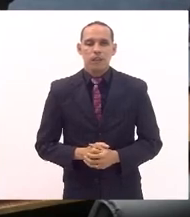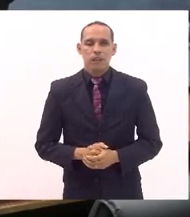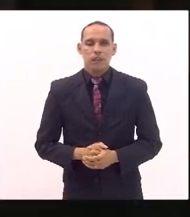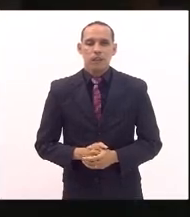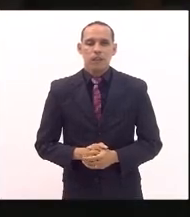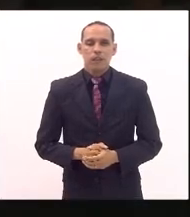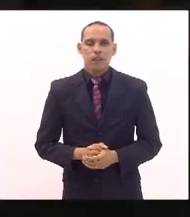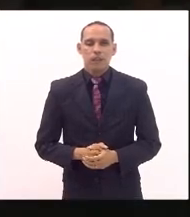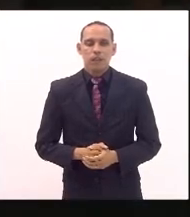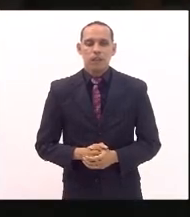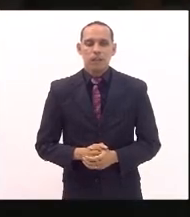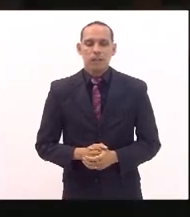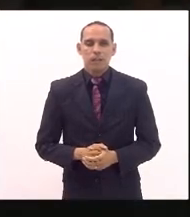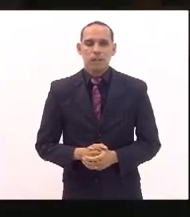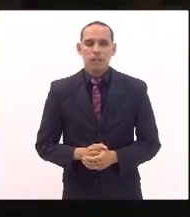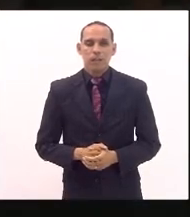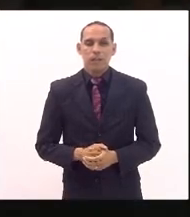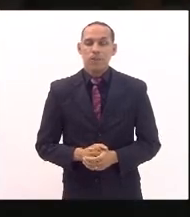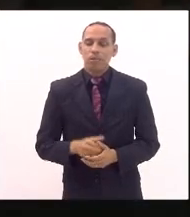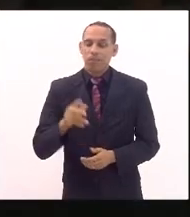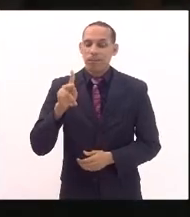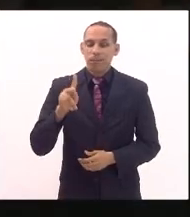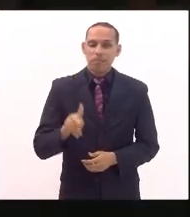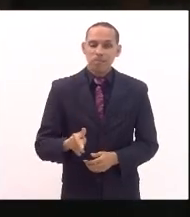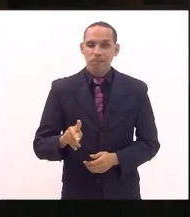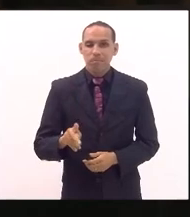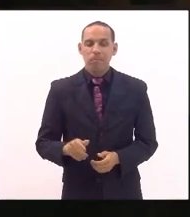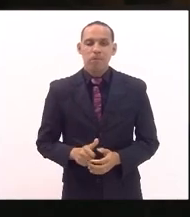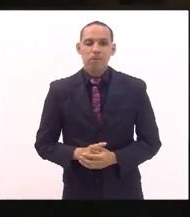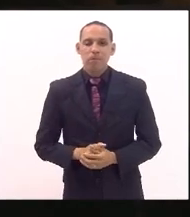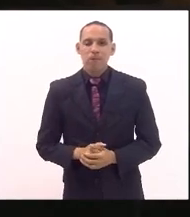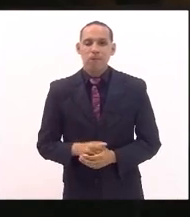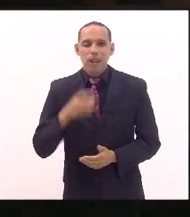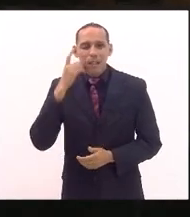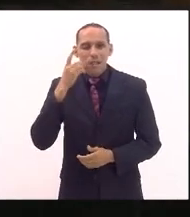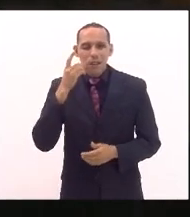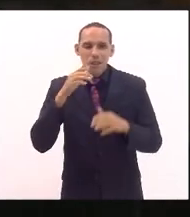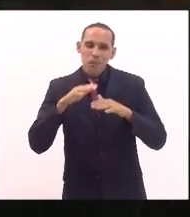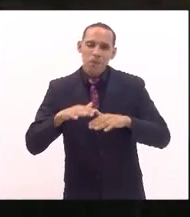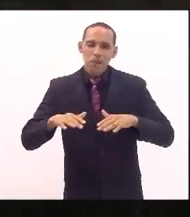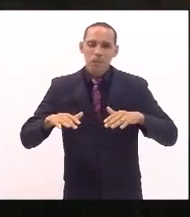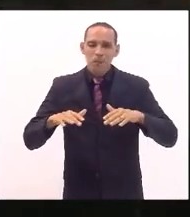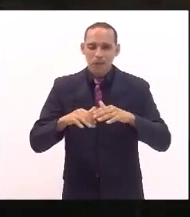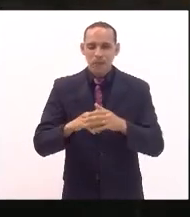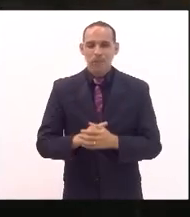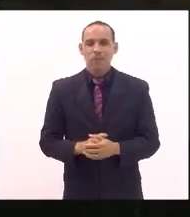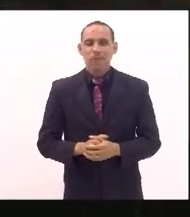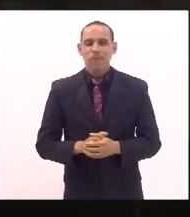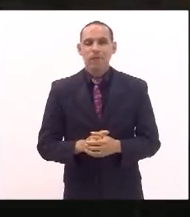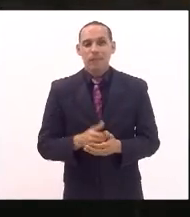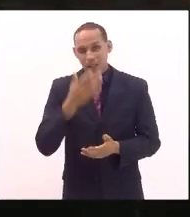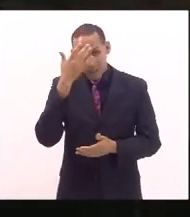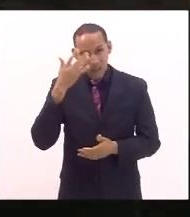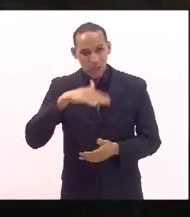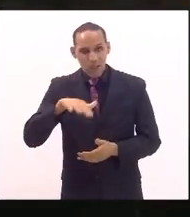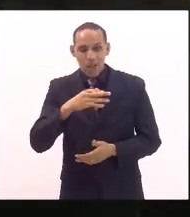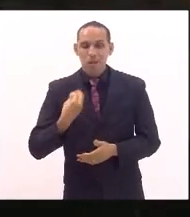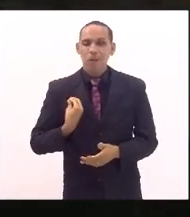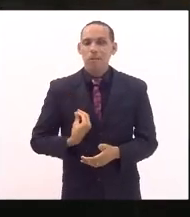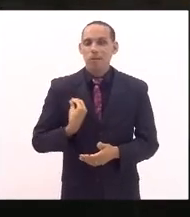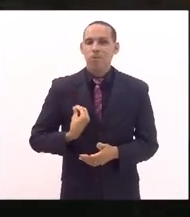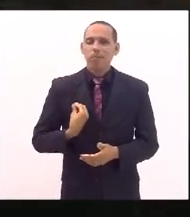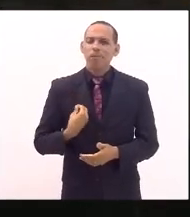um excelentíssimo senhor presidente e nobres deputados assistência que presente